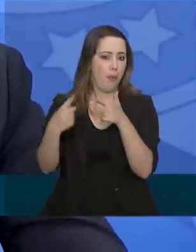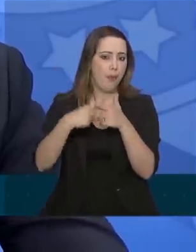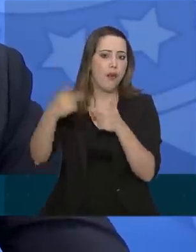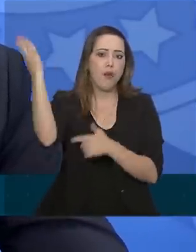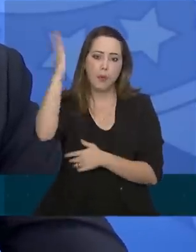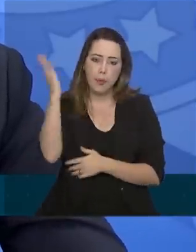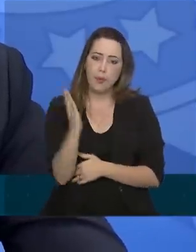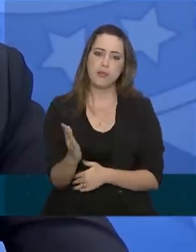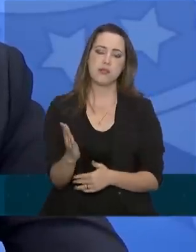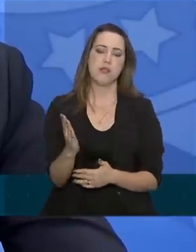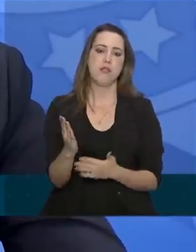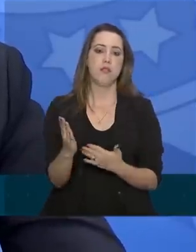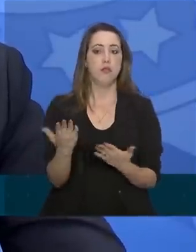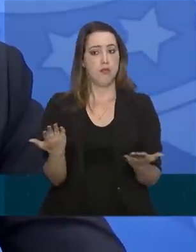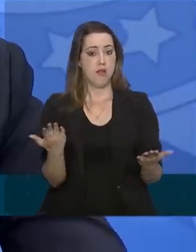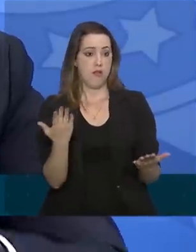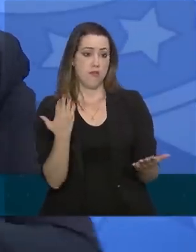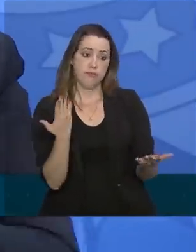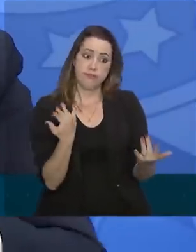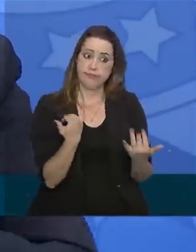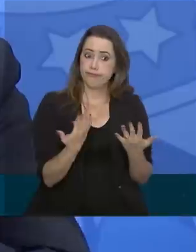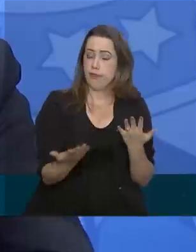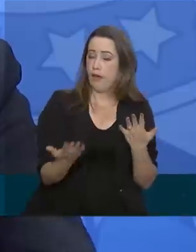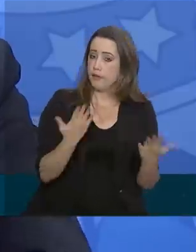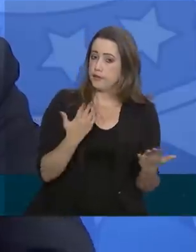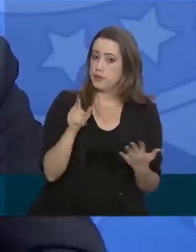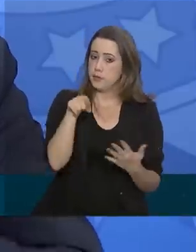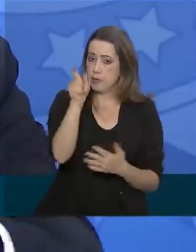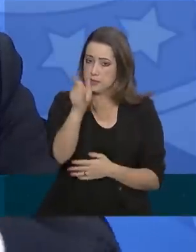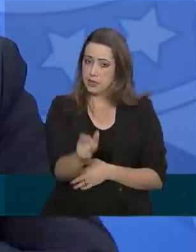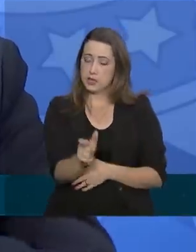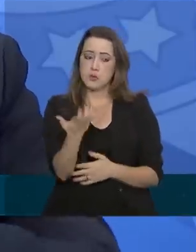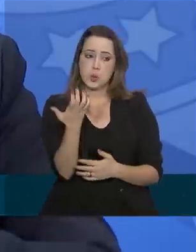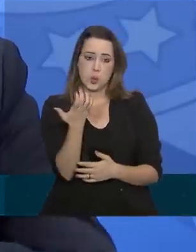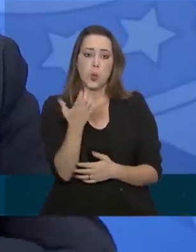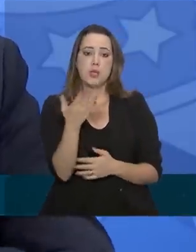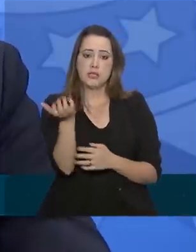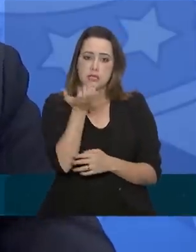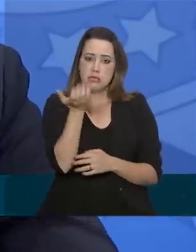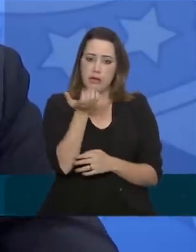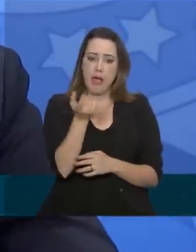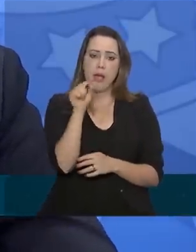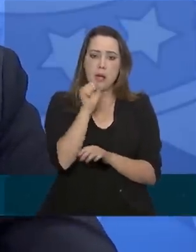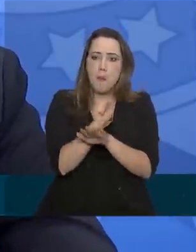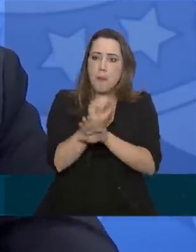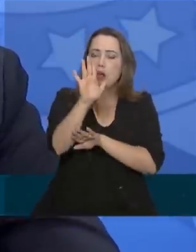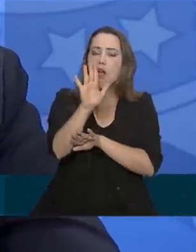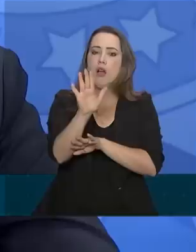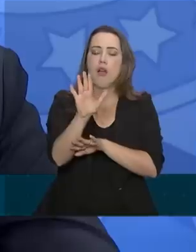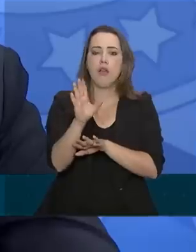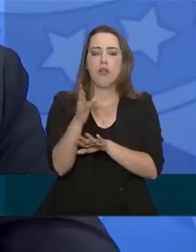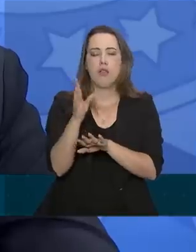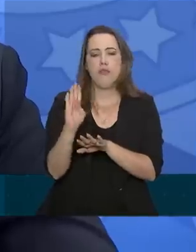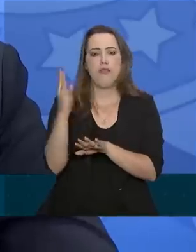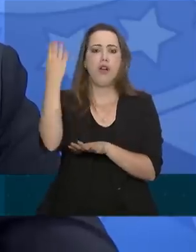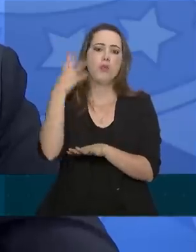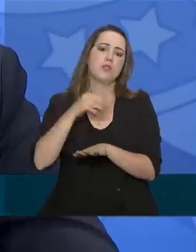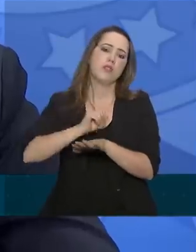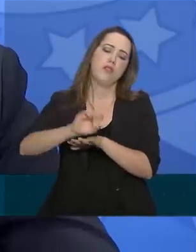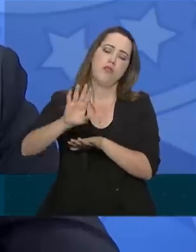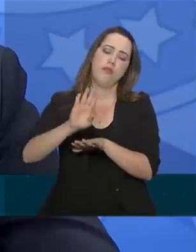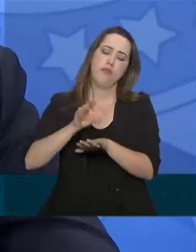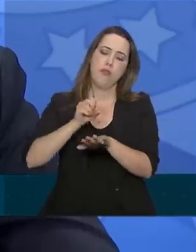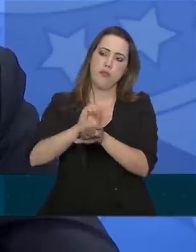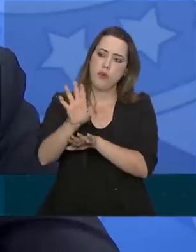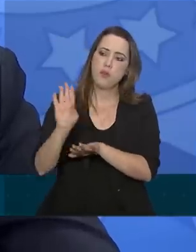parece que tem gente interessada diz que não é imprensa que o dado saiu lá de dentro jogos nosso essa que a